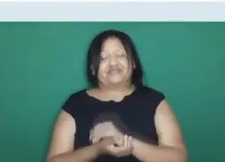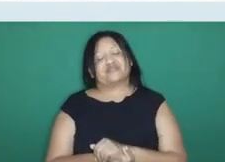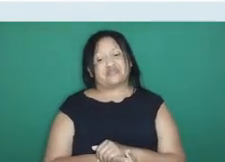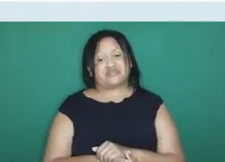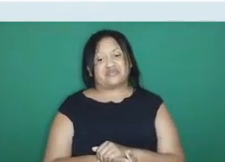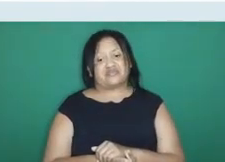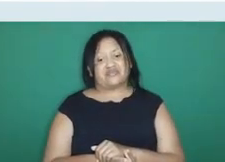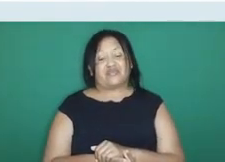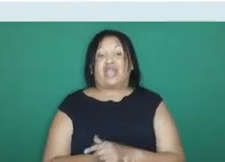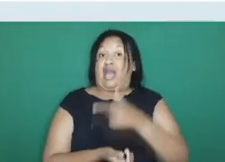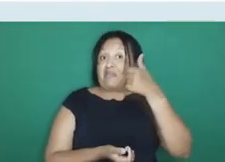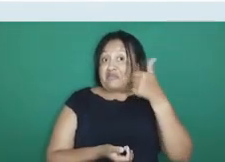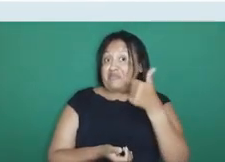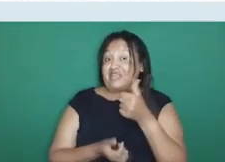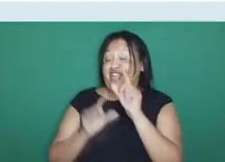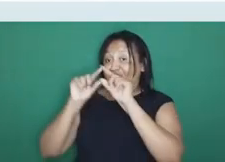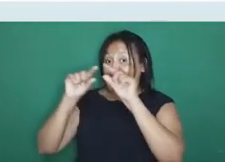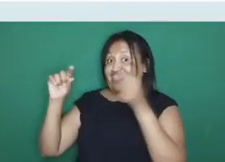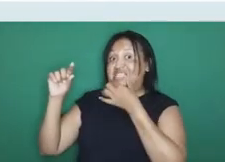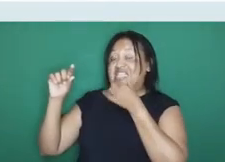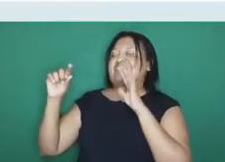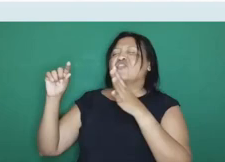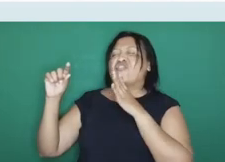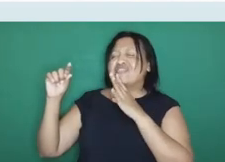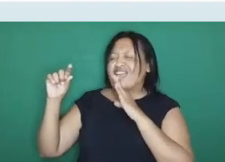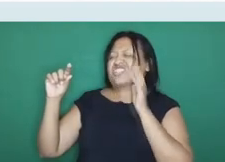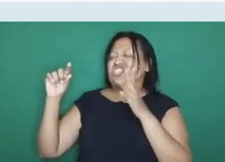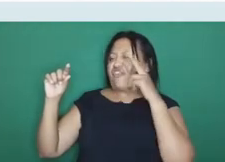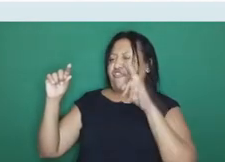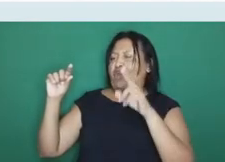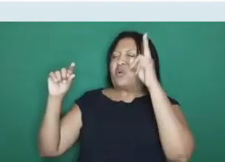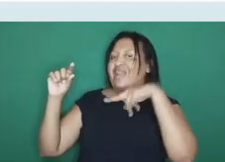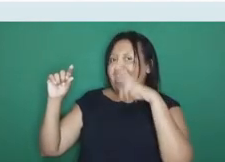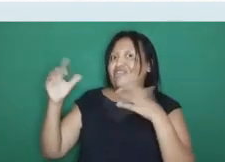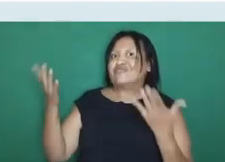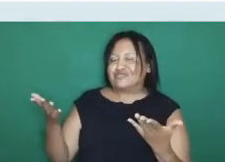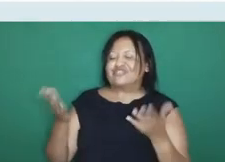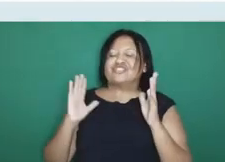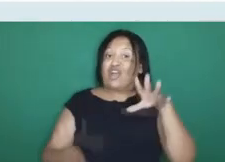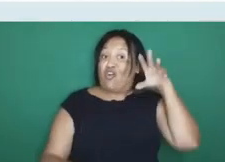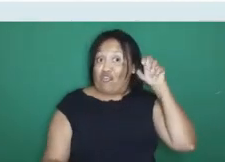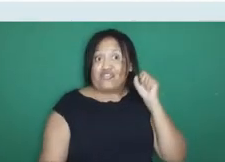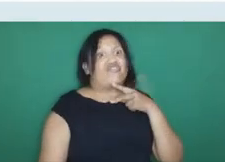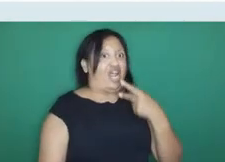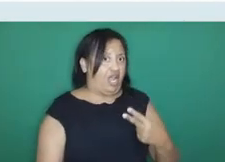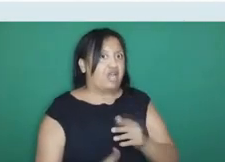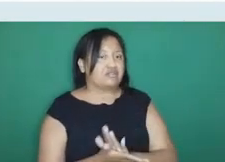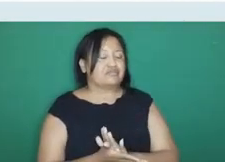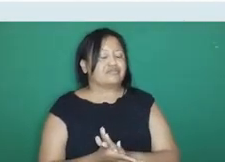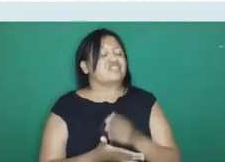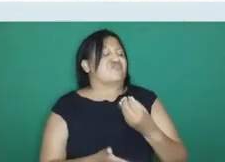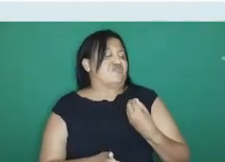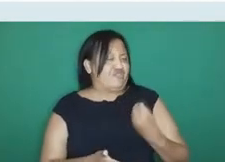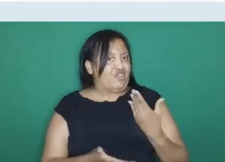é a primeira delas a gente sabe o que é a gente conhece já viu já leu né já ouviu falar e a gente